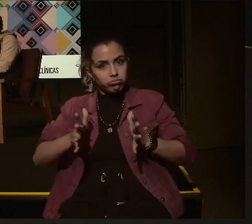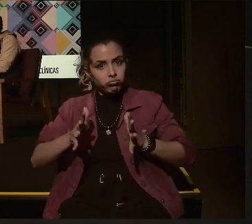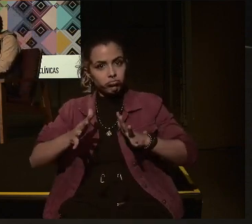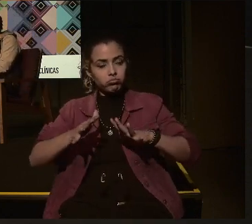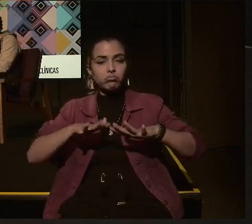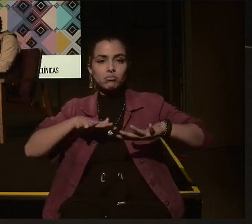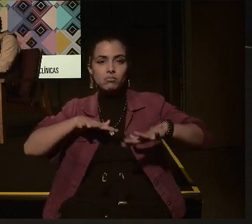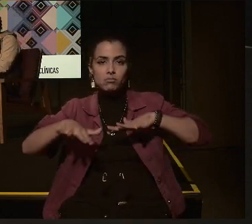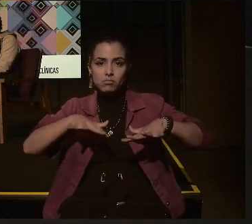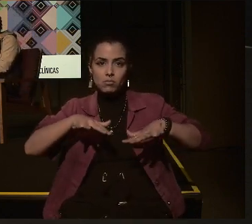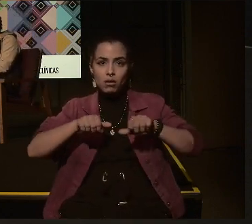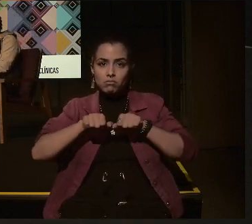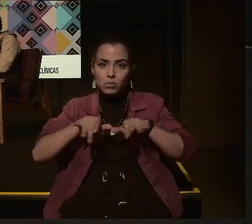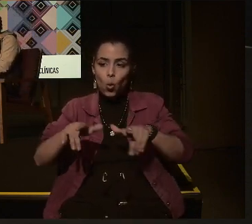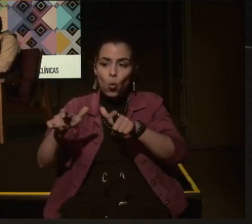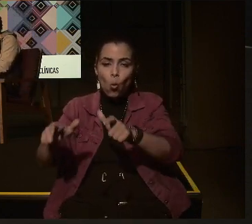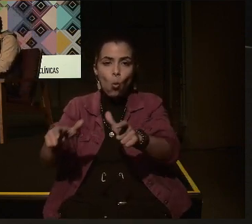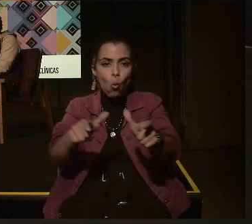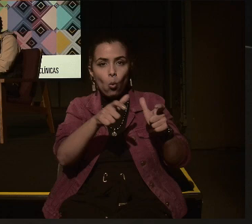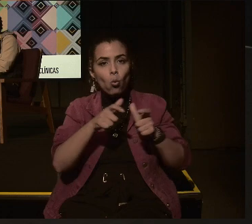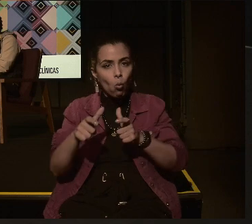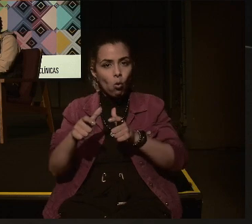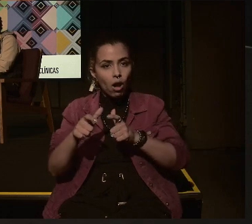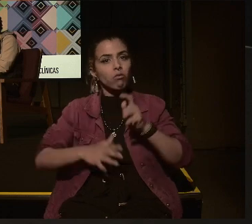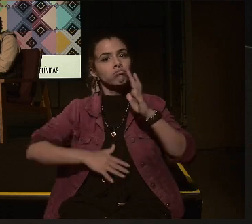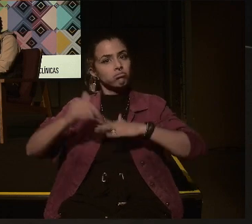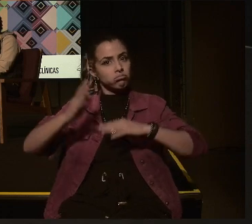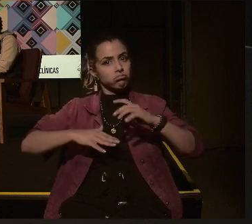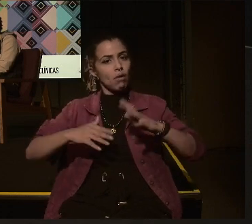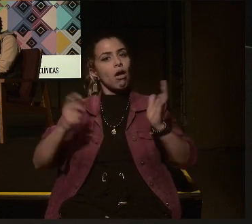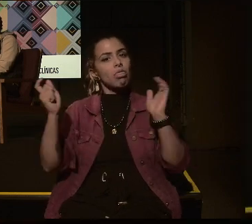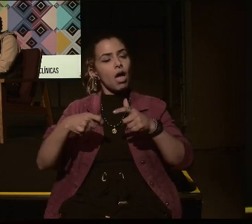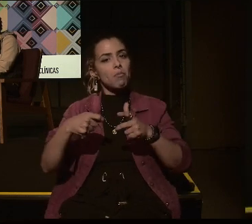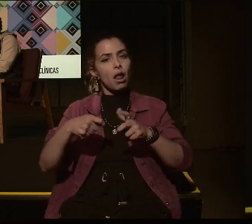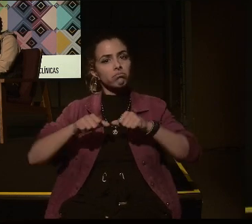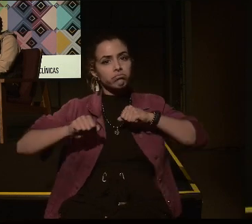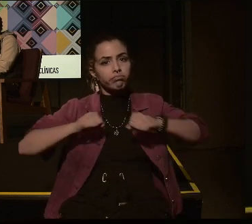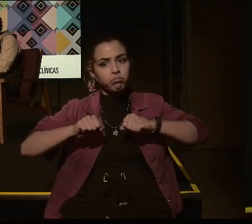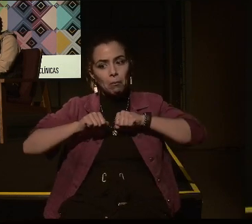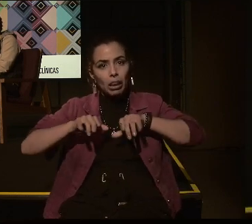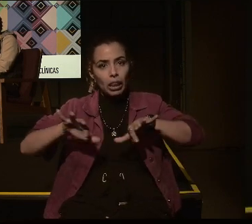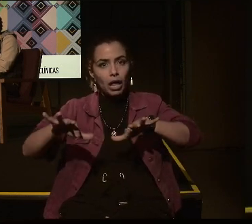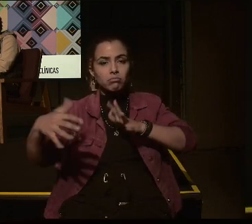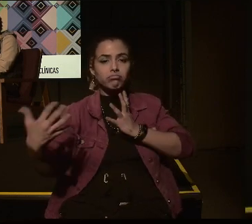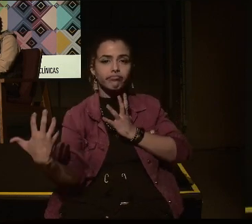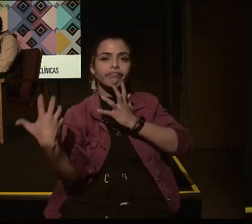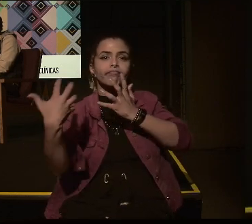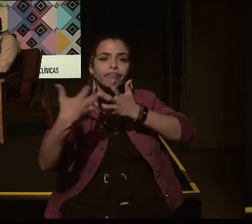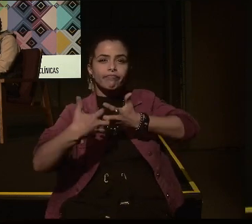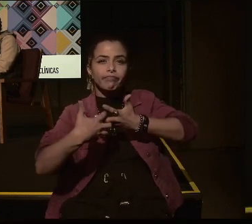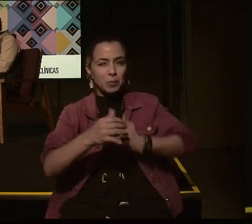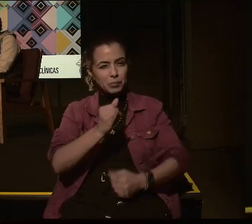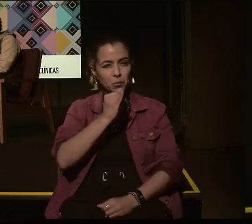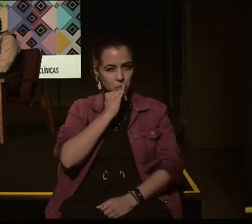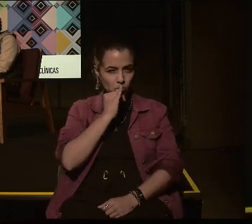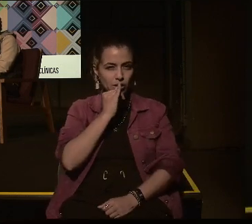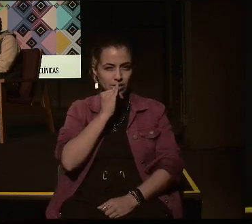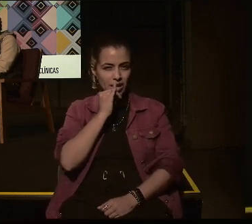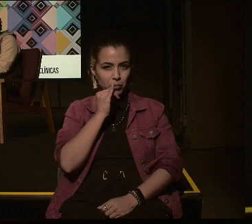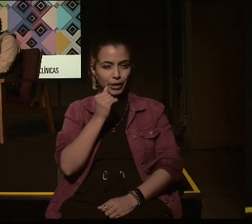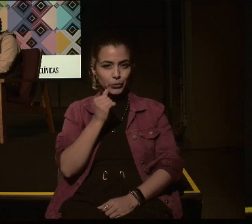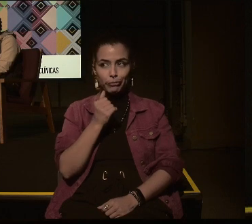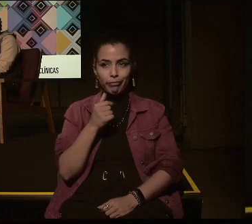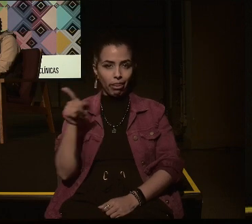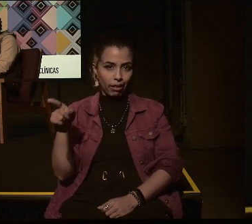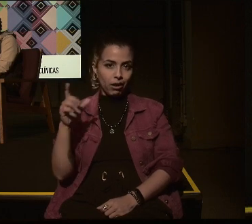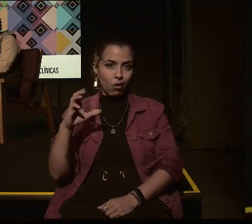nós, ele está, como eu disse, nesse encontro de acolhimento lá no CAPES, ele está, o território, ele, espero